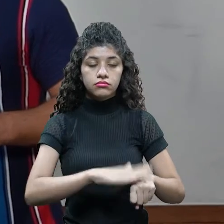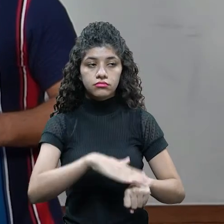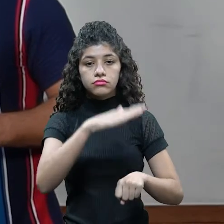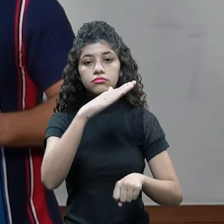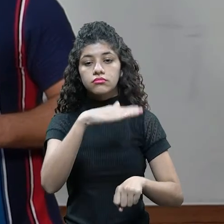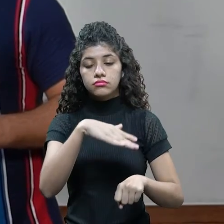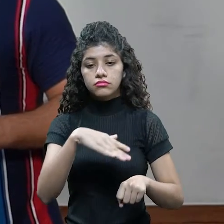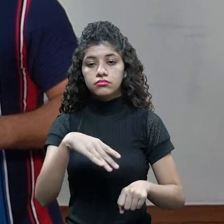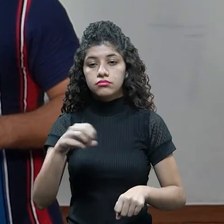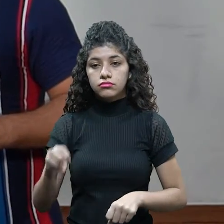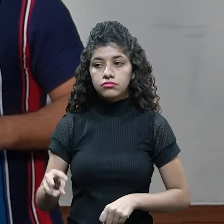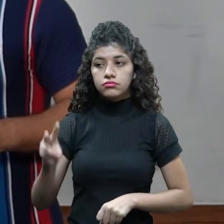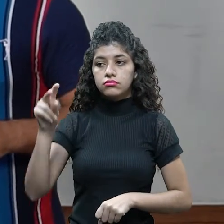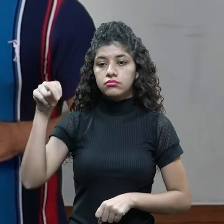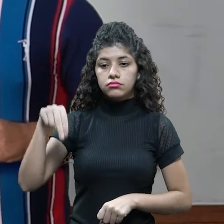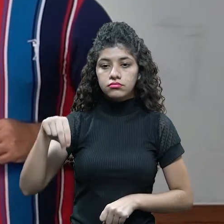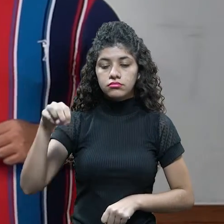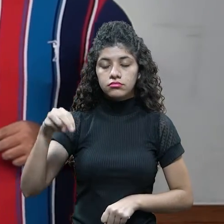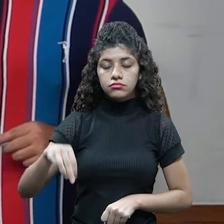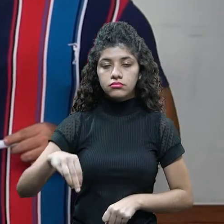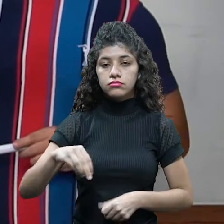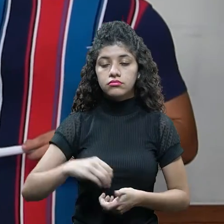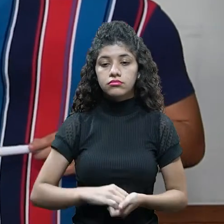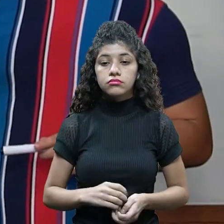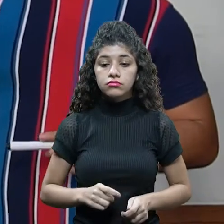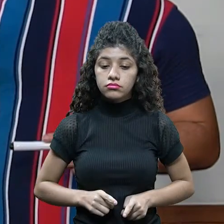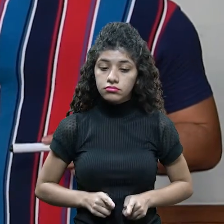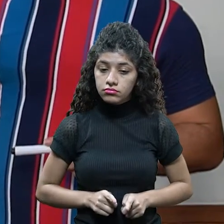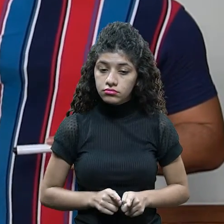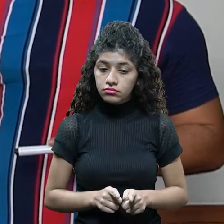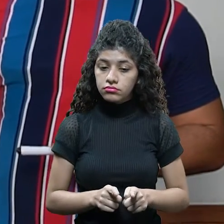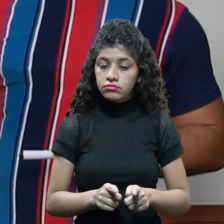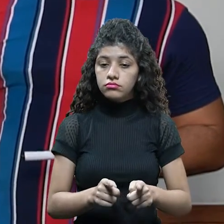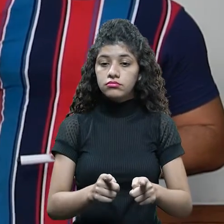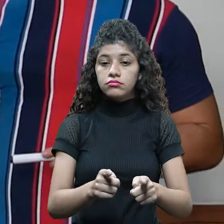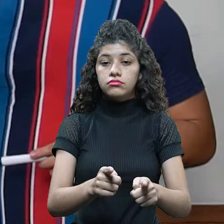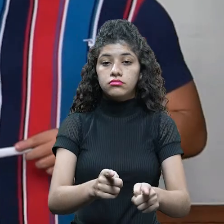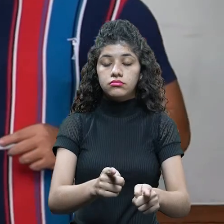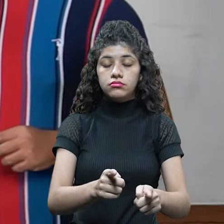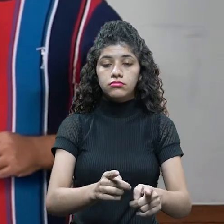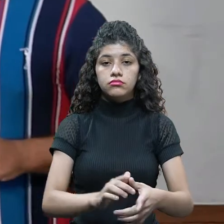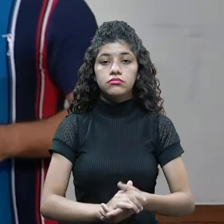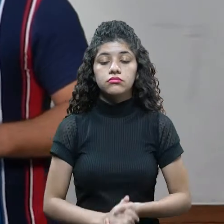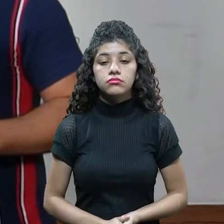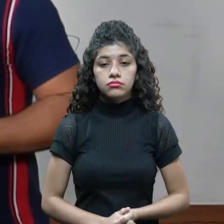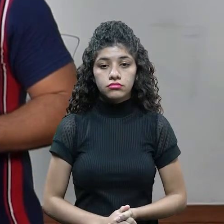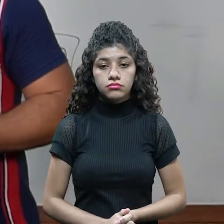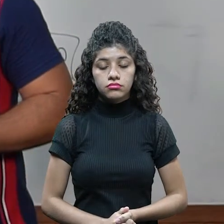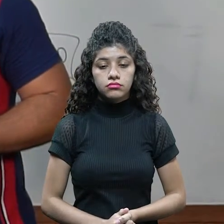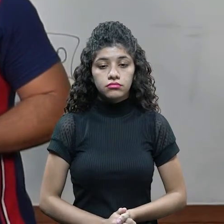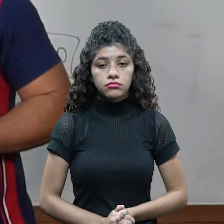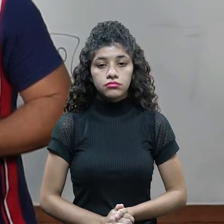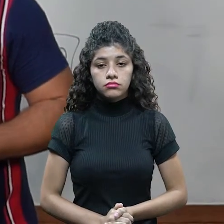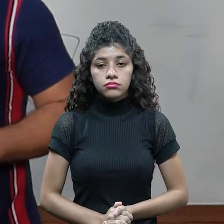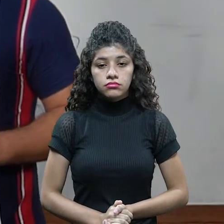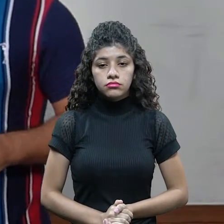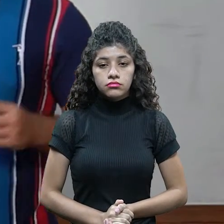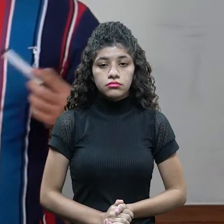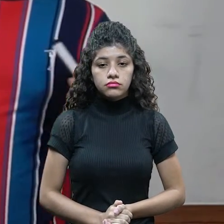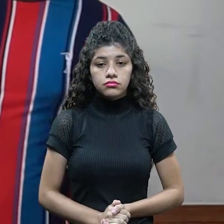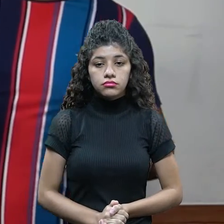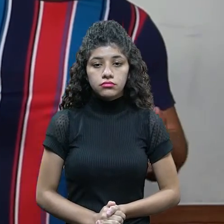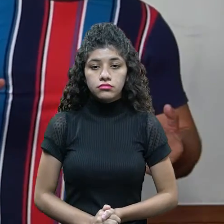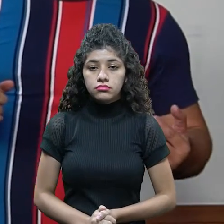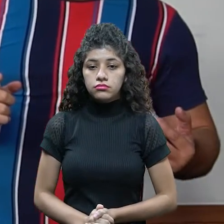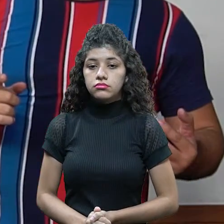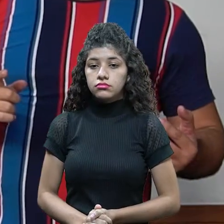mais quilômetros rodados. Então, isso é uma grandeza o quê? Diretamente proporcional. Porque mais litros, mais quilômetros. Uma outra situação para a